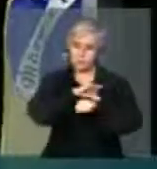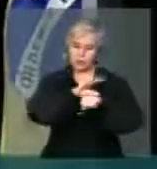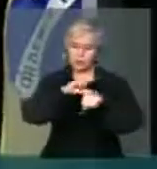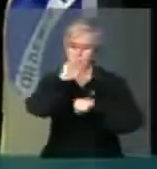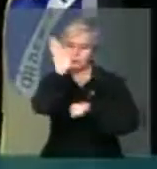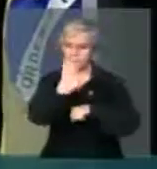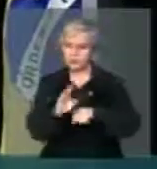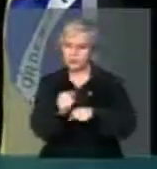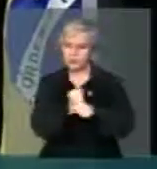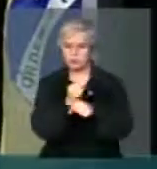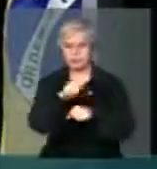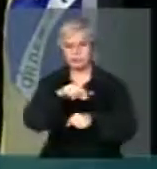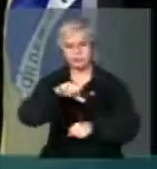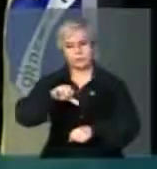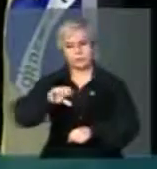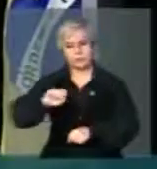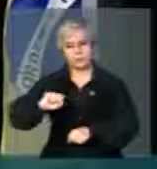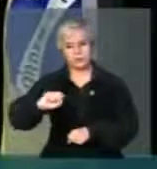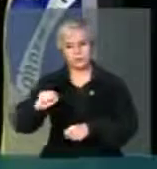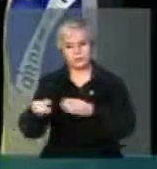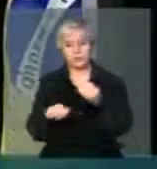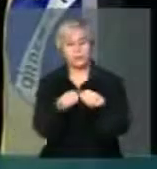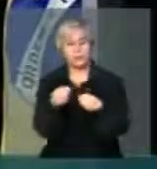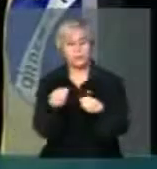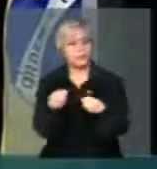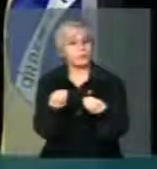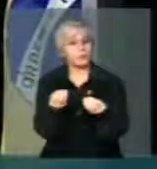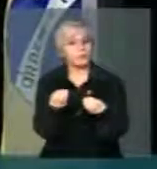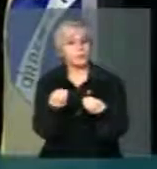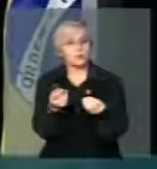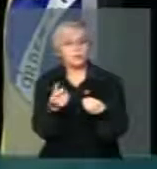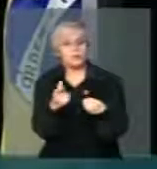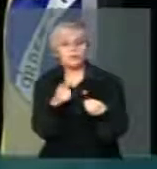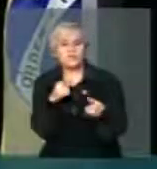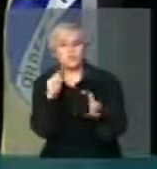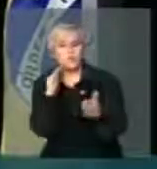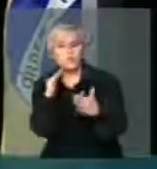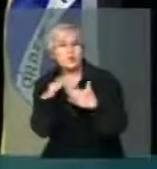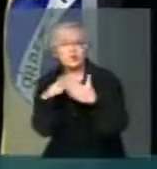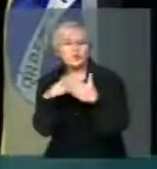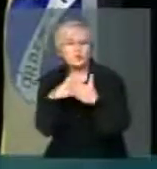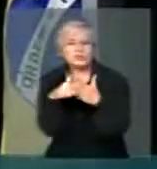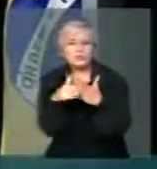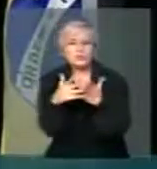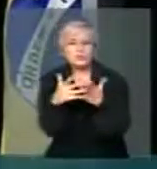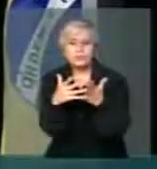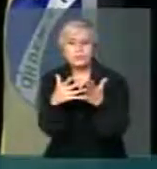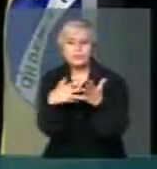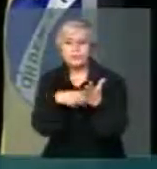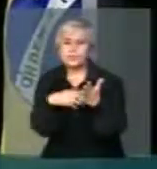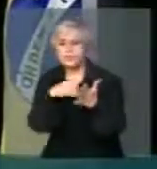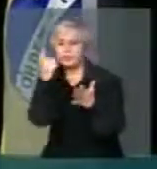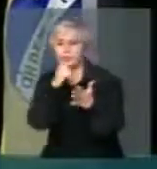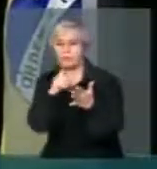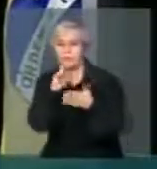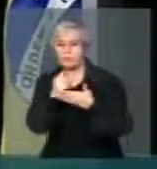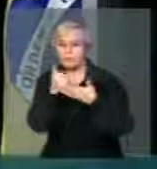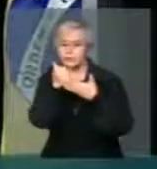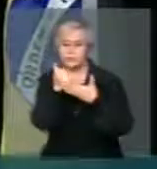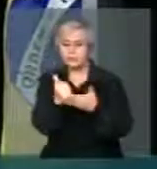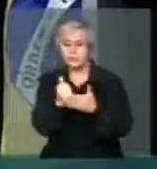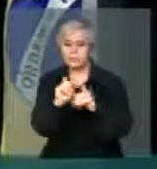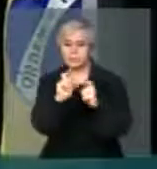Brasileira de 88 como sendo um instrumento para atender ao